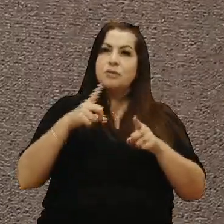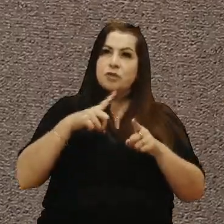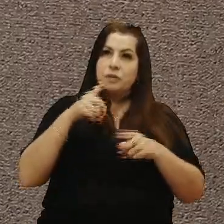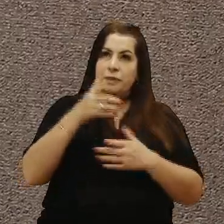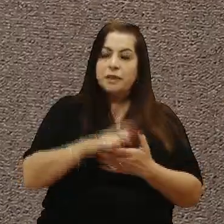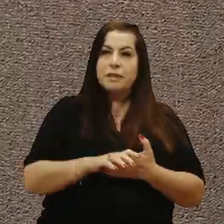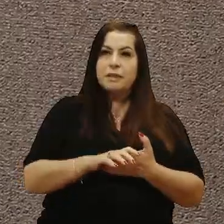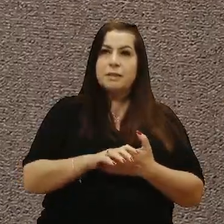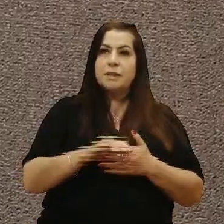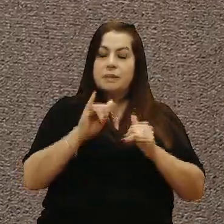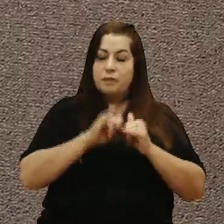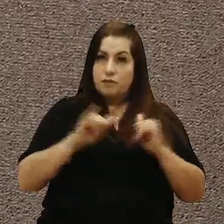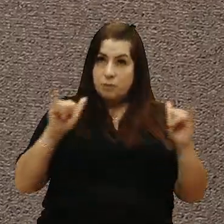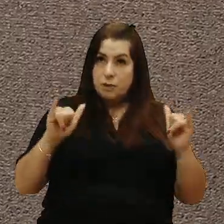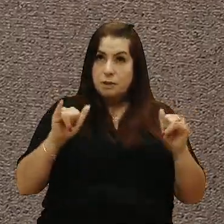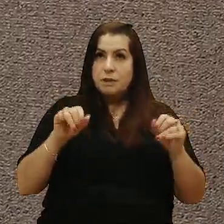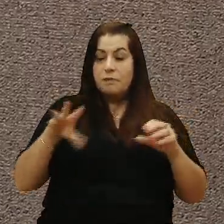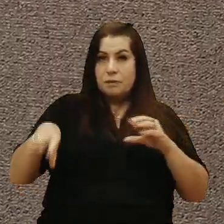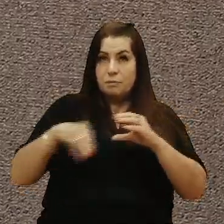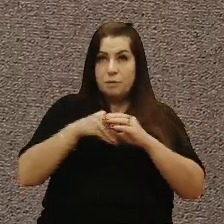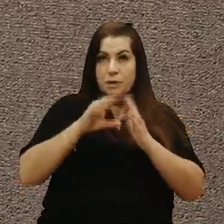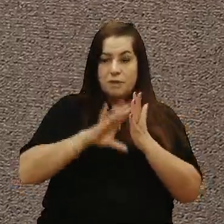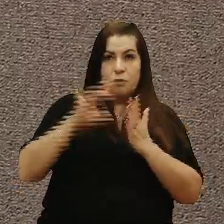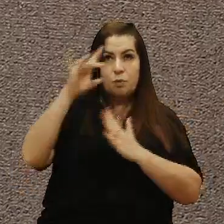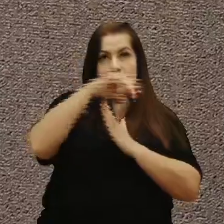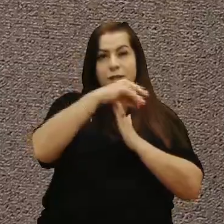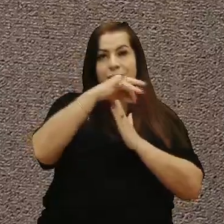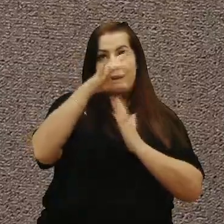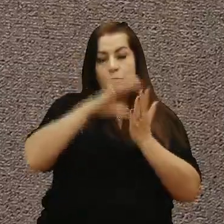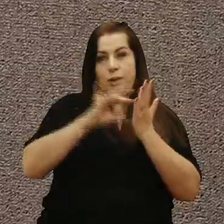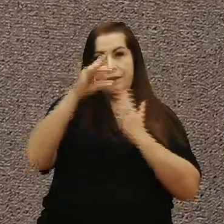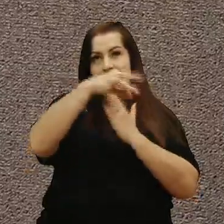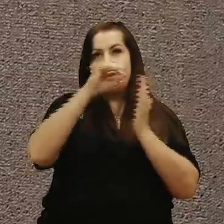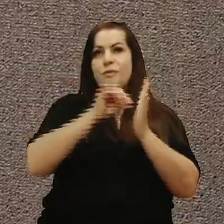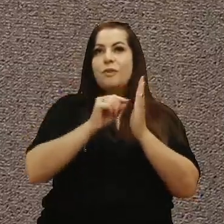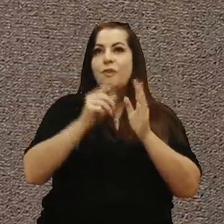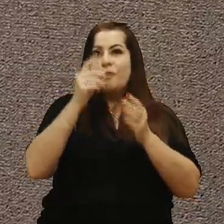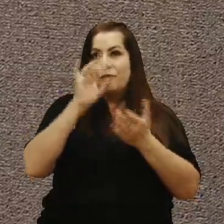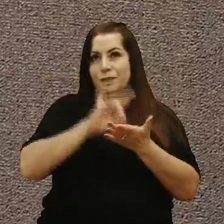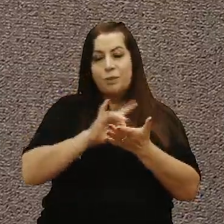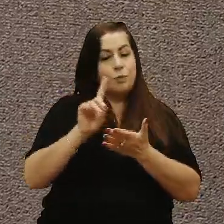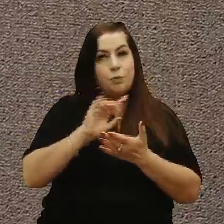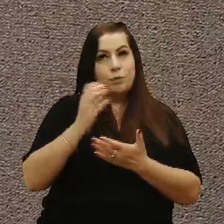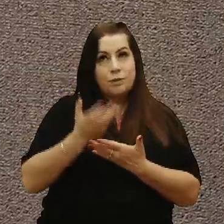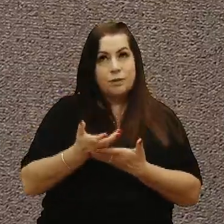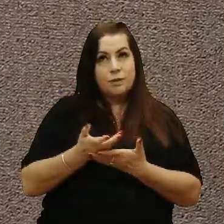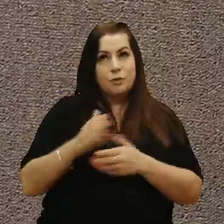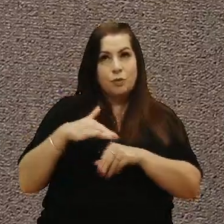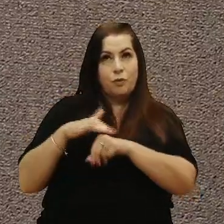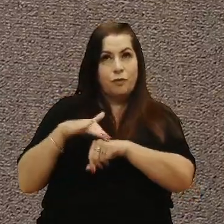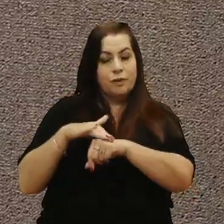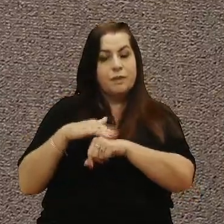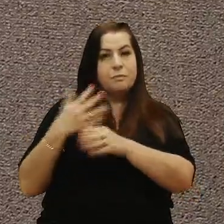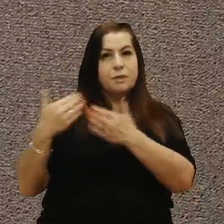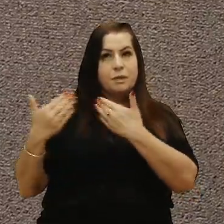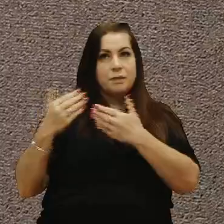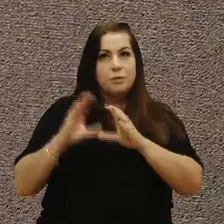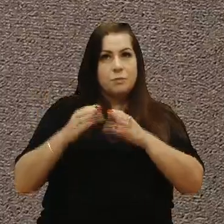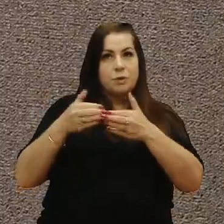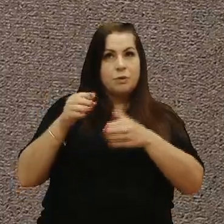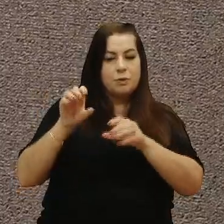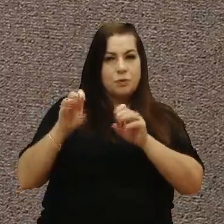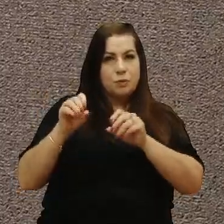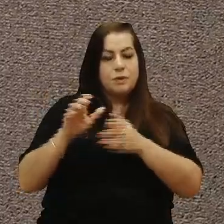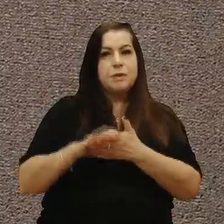tivesse a informação de que faz parte do calendário oficial de eventos do município. Isso não aconteceu. Conversei bastante aqui com a Comissão de